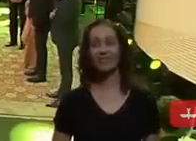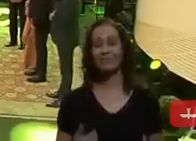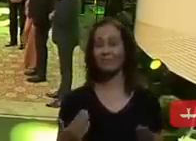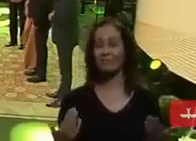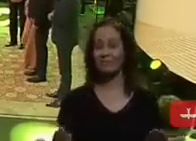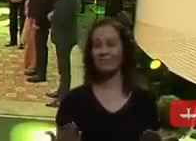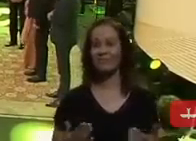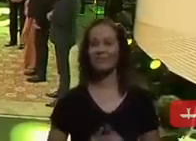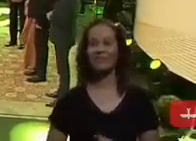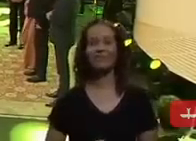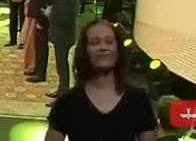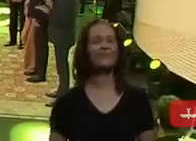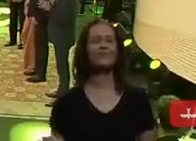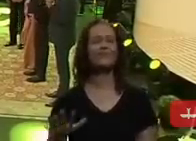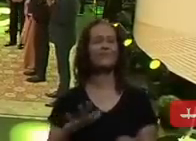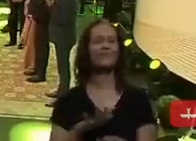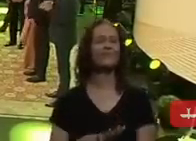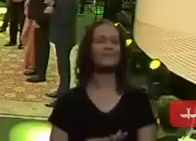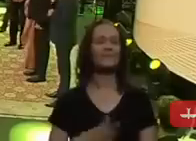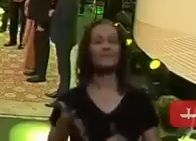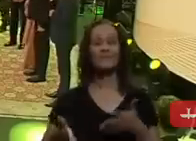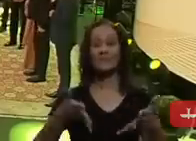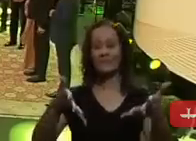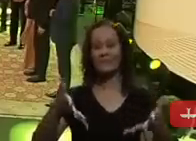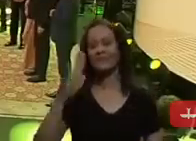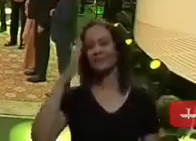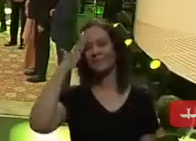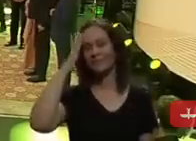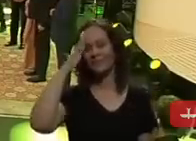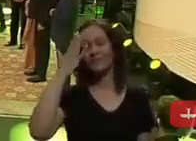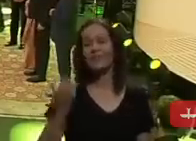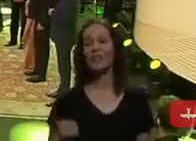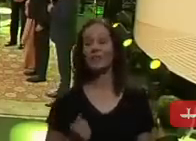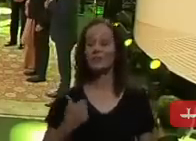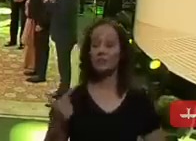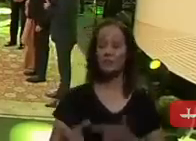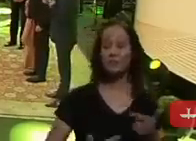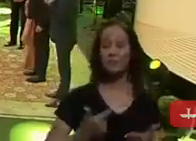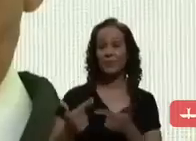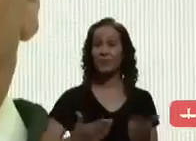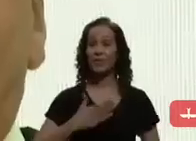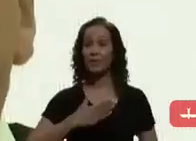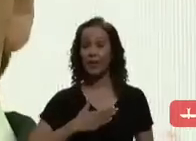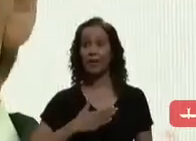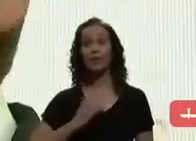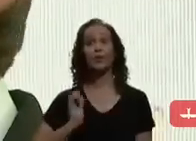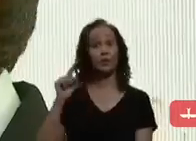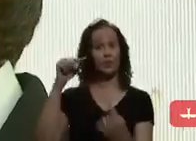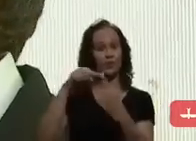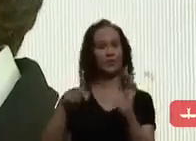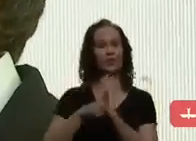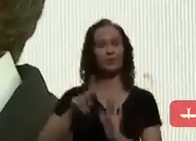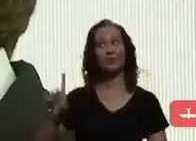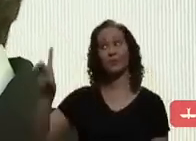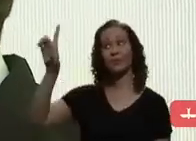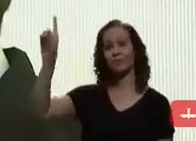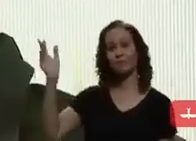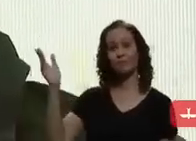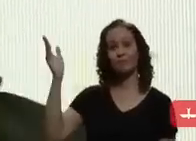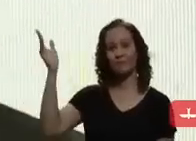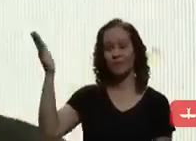encerrando, dizer que entendo que a função que ocupo é a missão de Deus, até